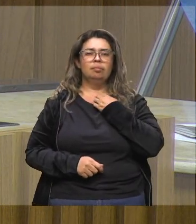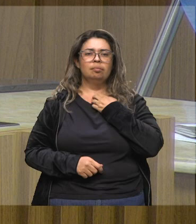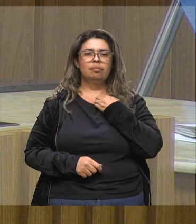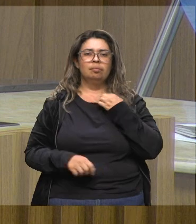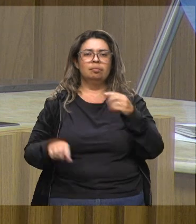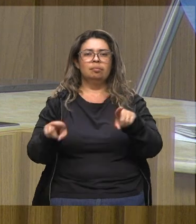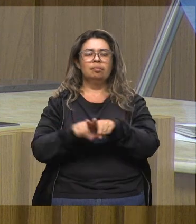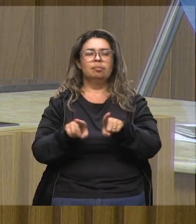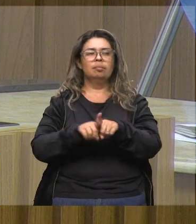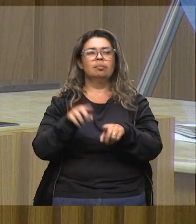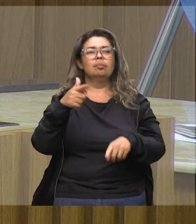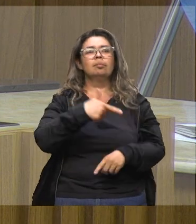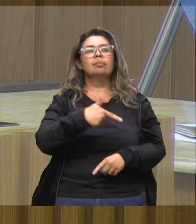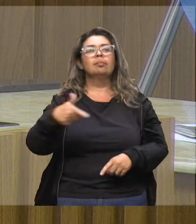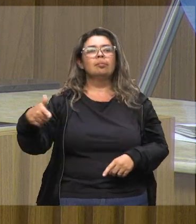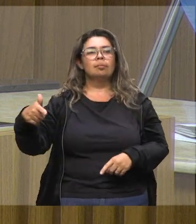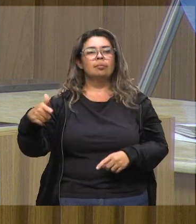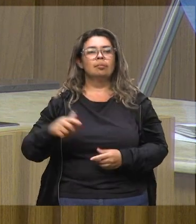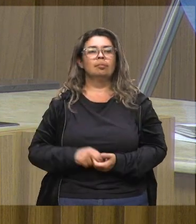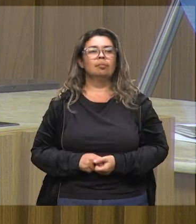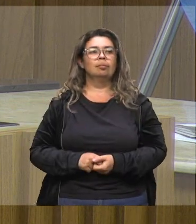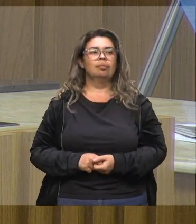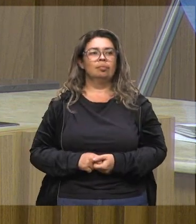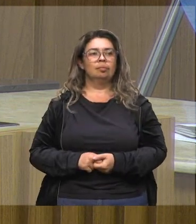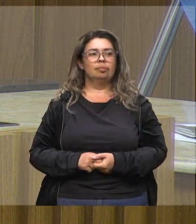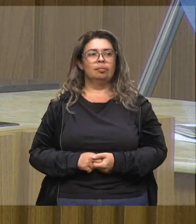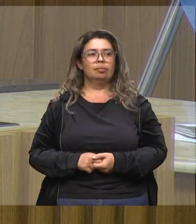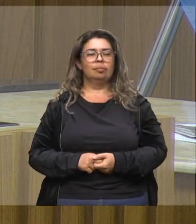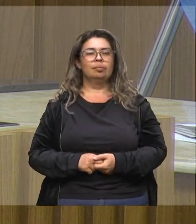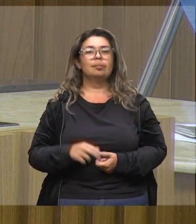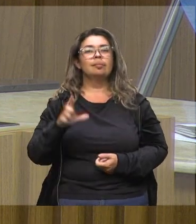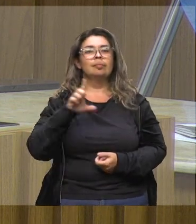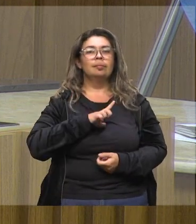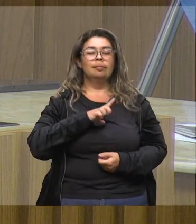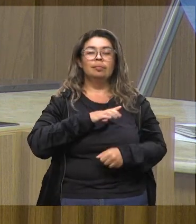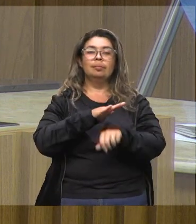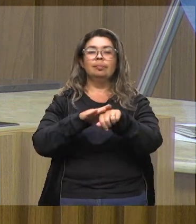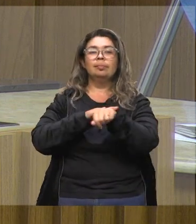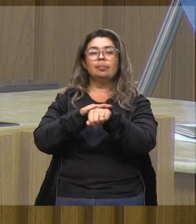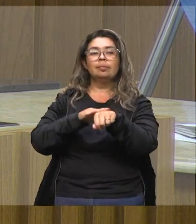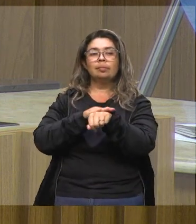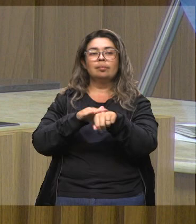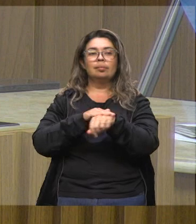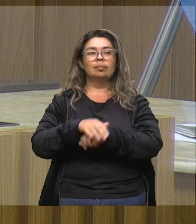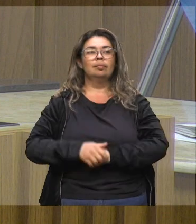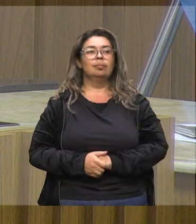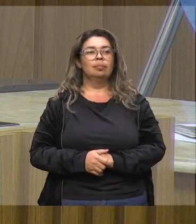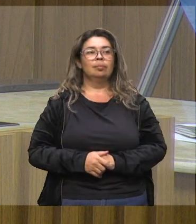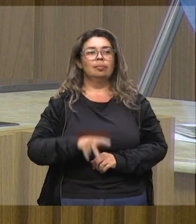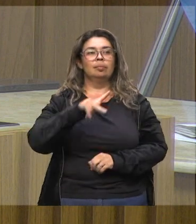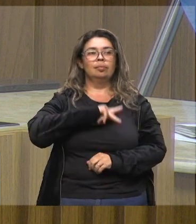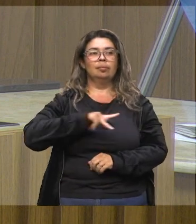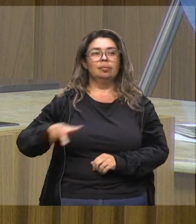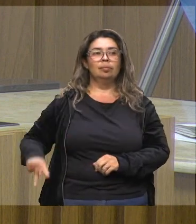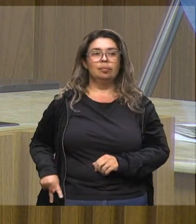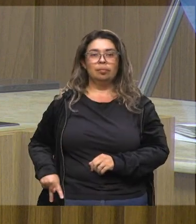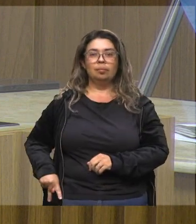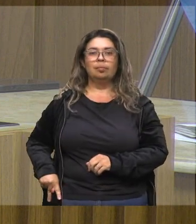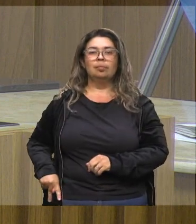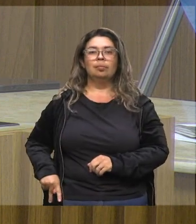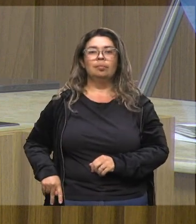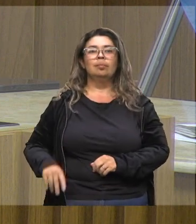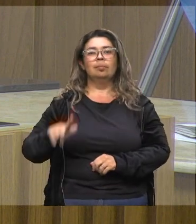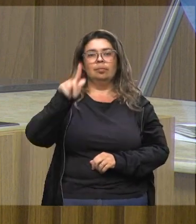Também, nessa semana, nós tivemos conversando com o presidente em exercício,